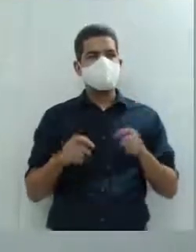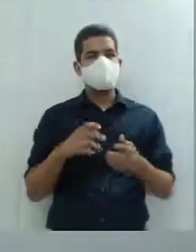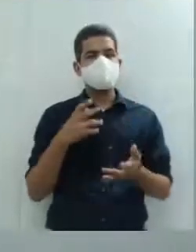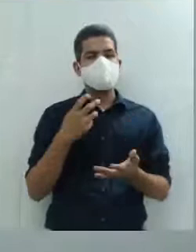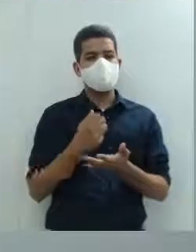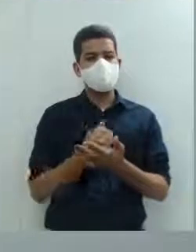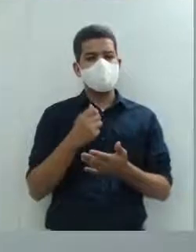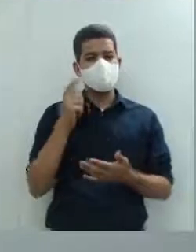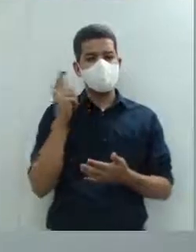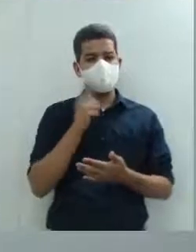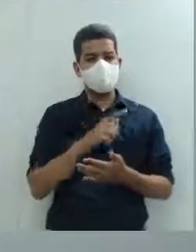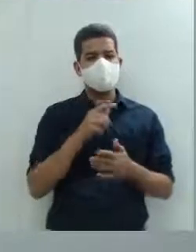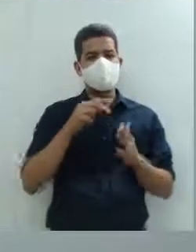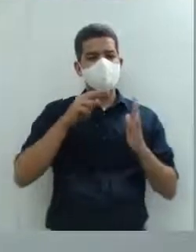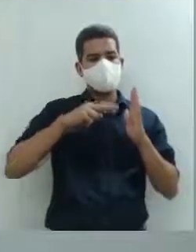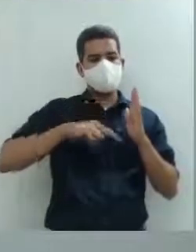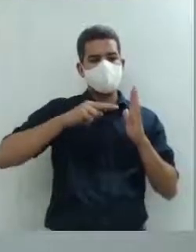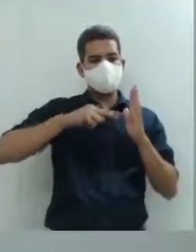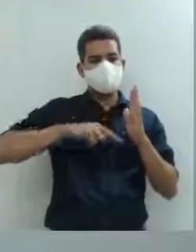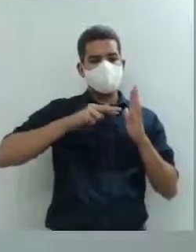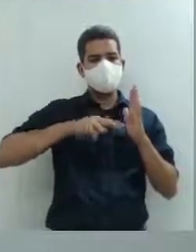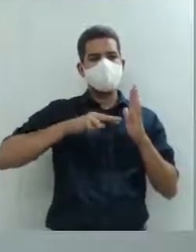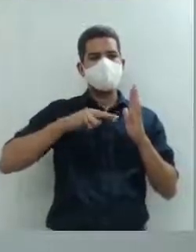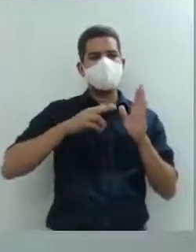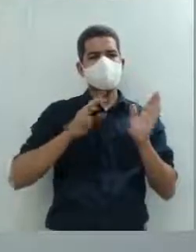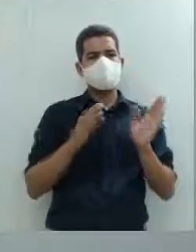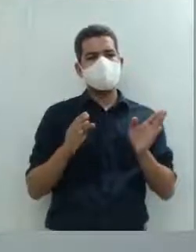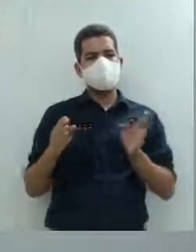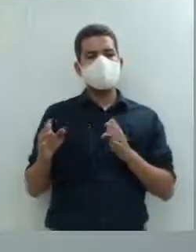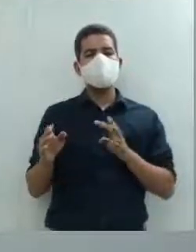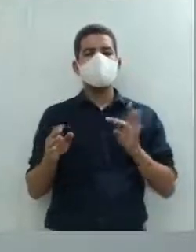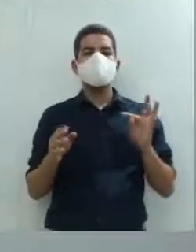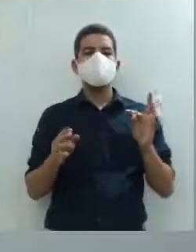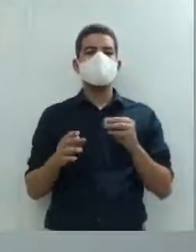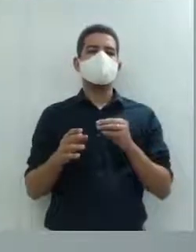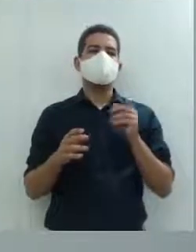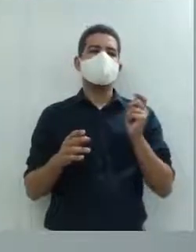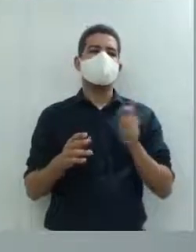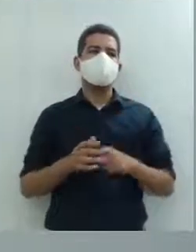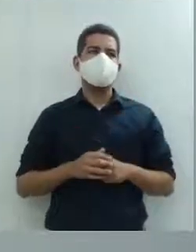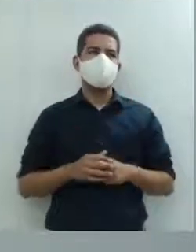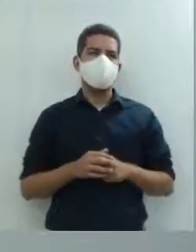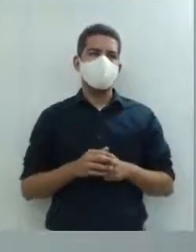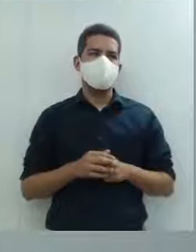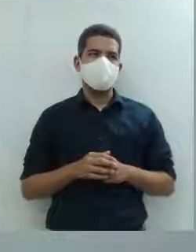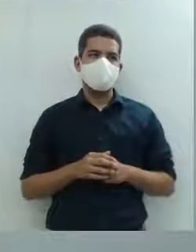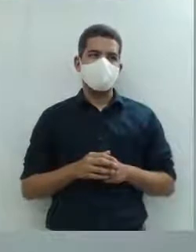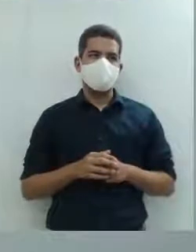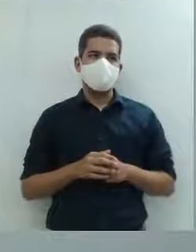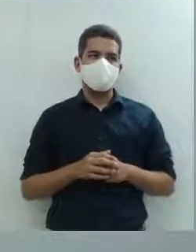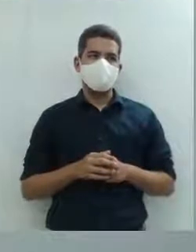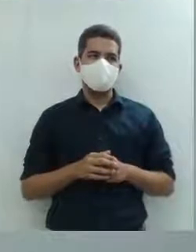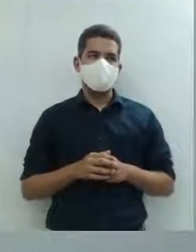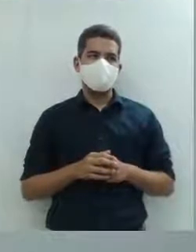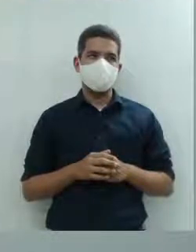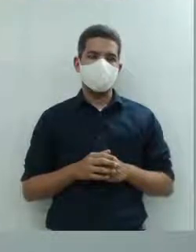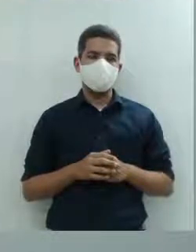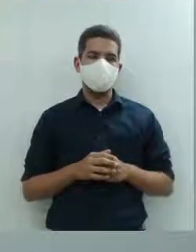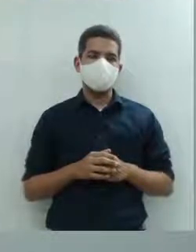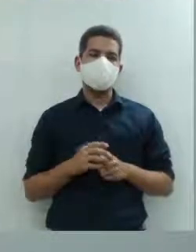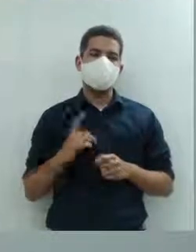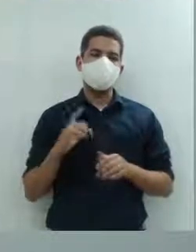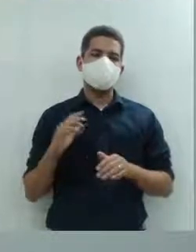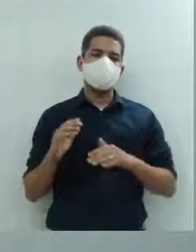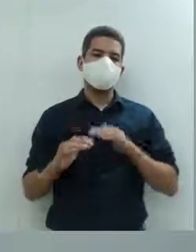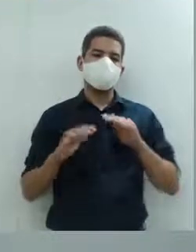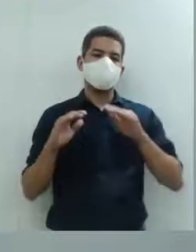você vai poder ler este conteúdo, né, e se apropriar ainda mais. Faz essa leitura aí, vale a pena, tá? Você crescer